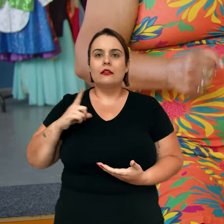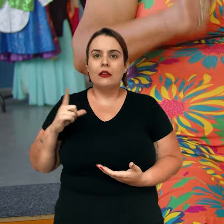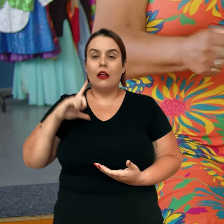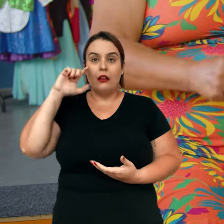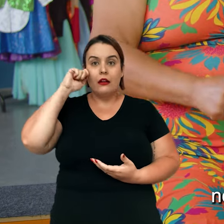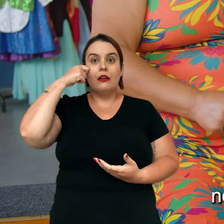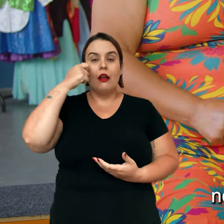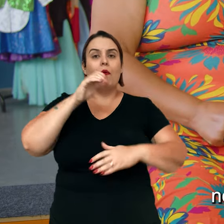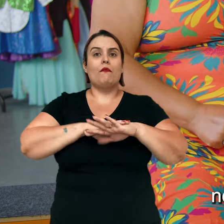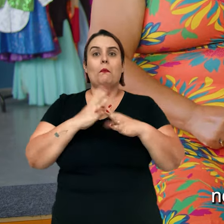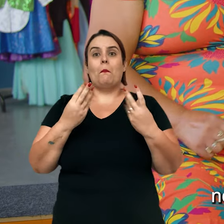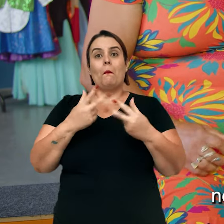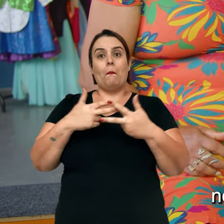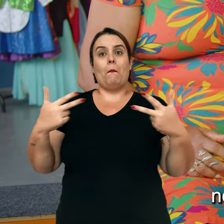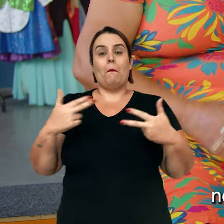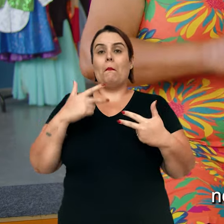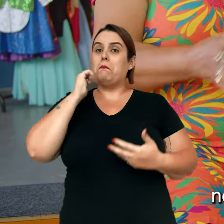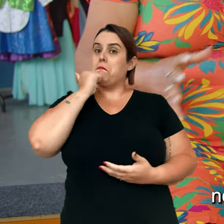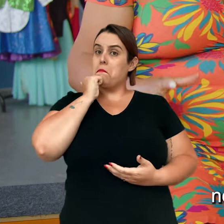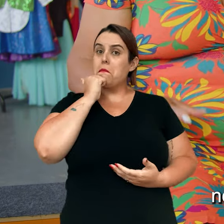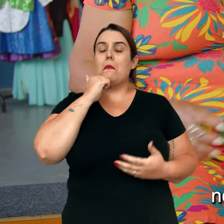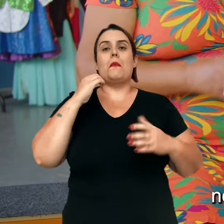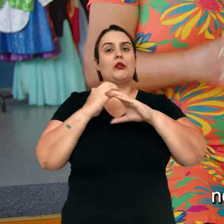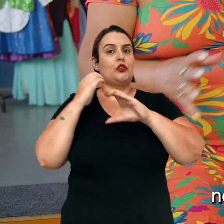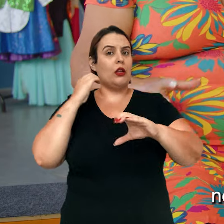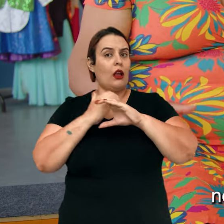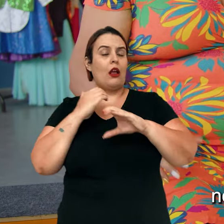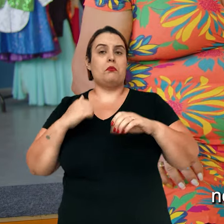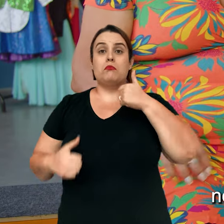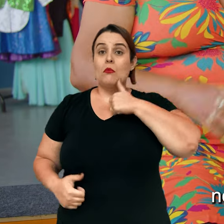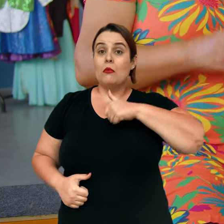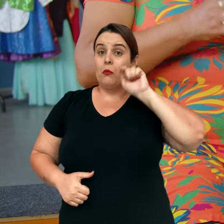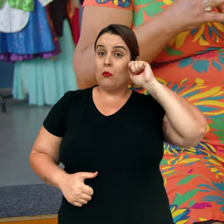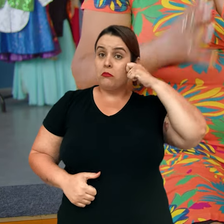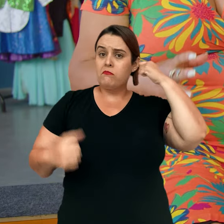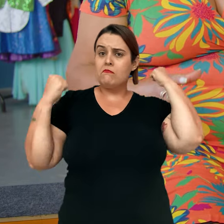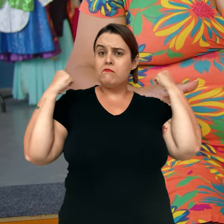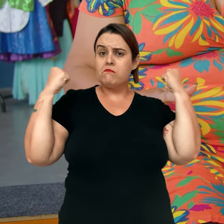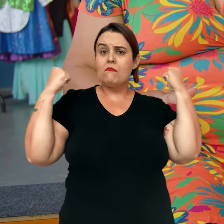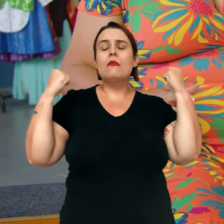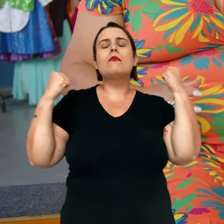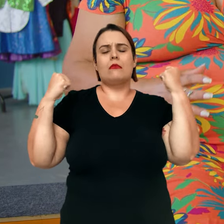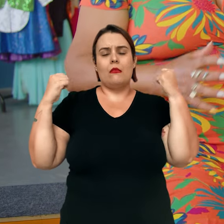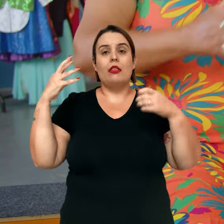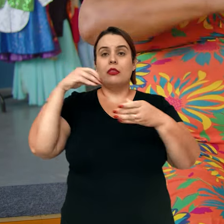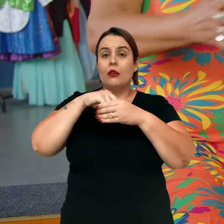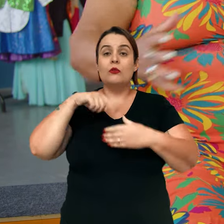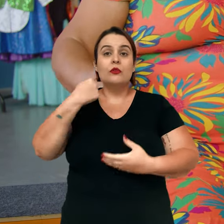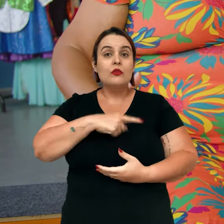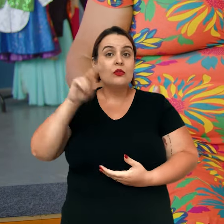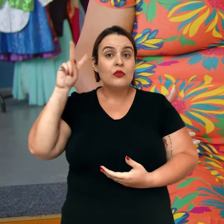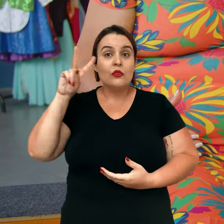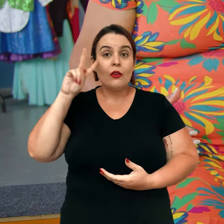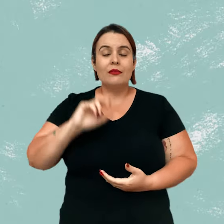haviam negros que construíram muita coisa, negros cientistas, negros engenheiros, mulheres negras guerreiras dentro